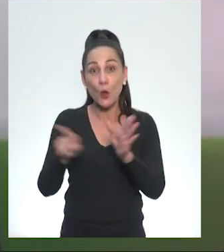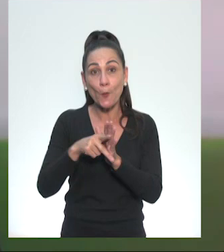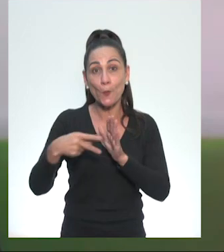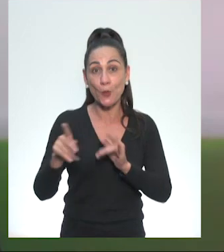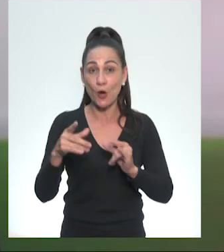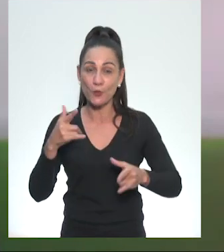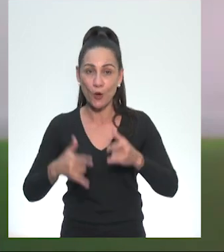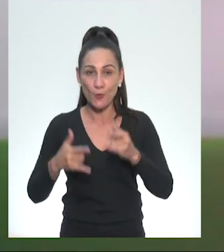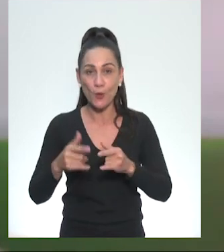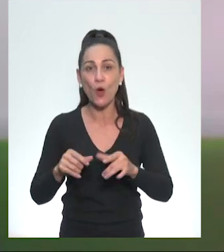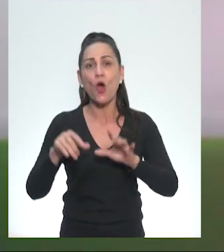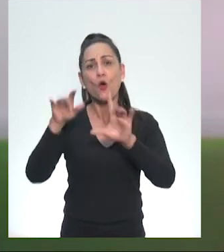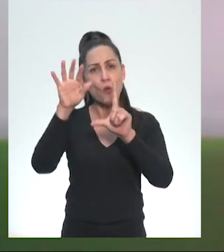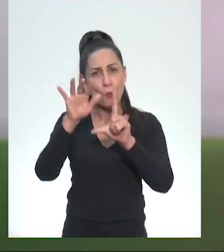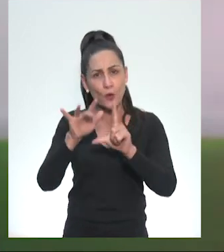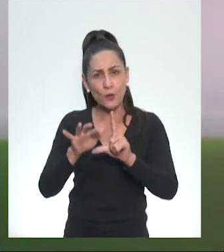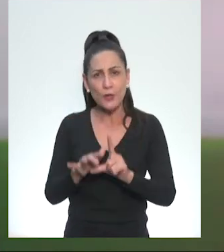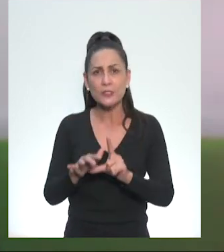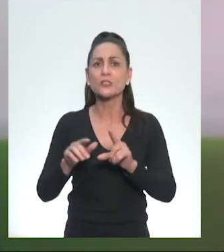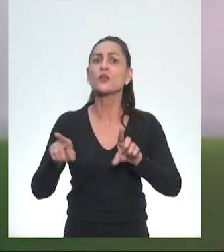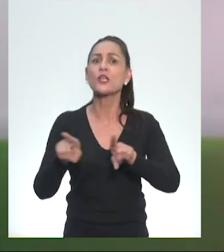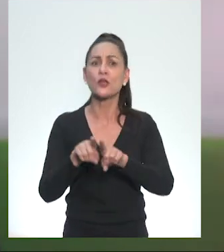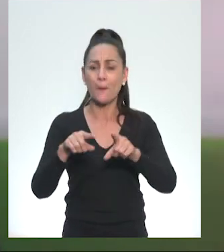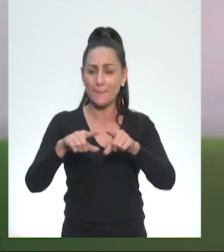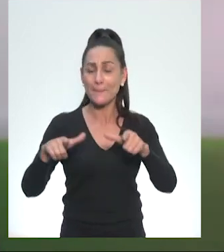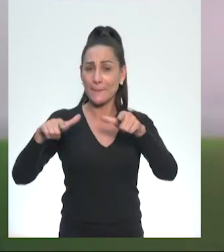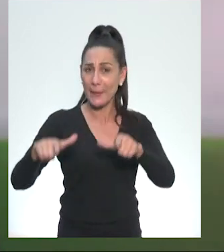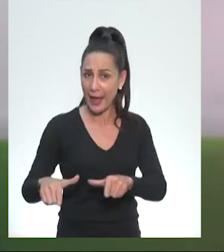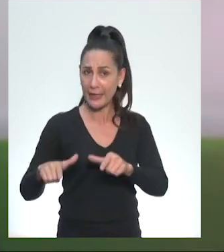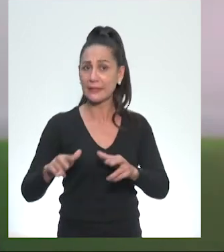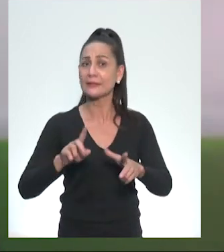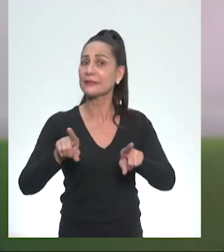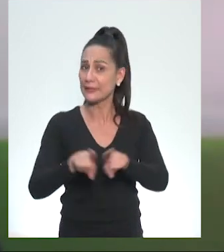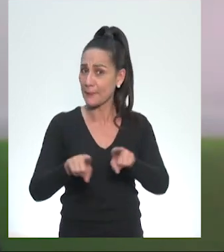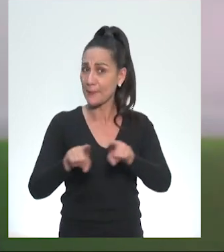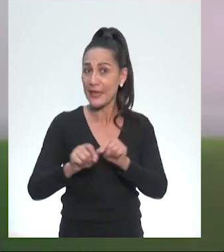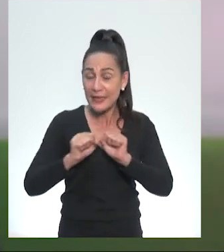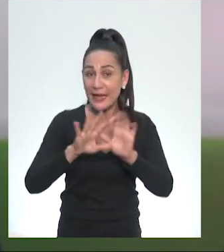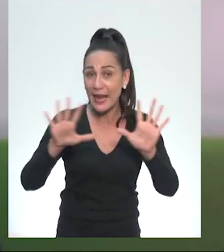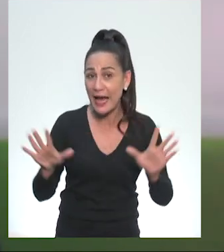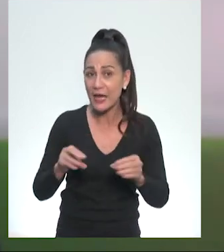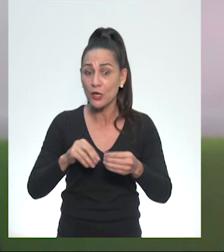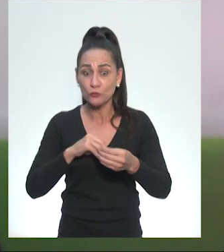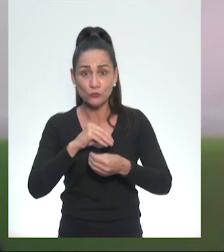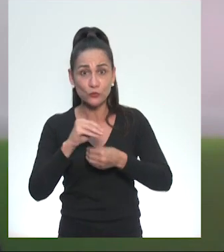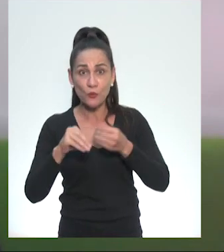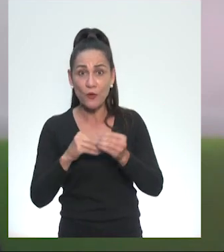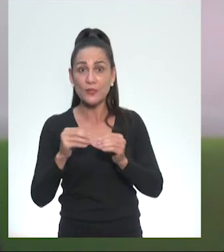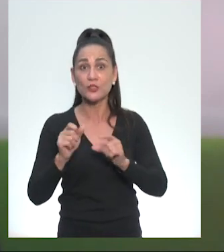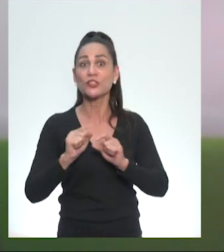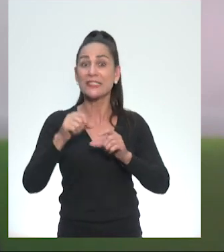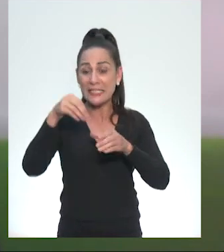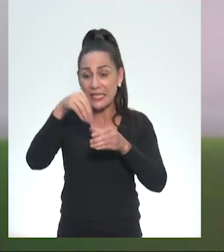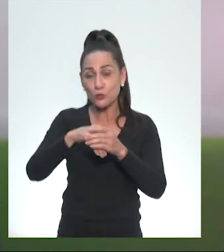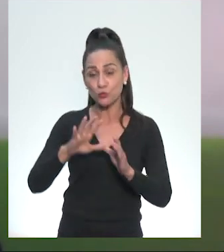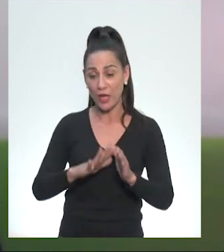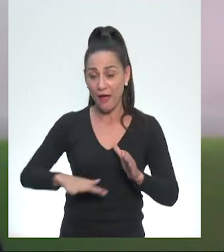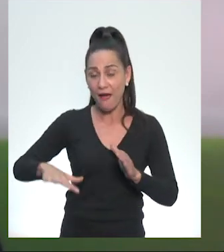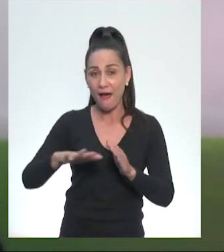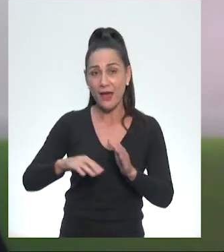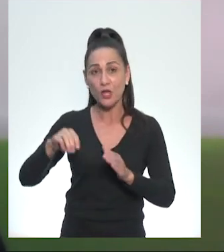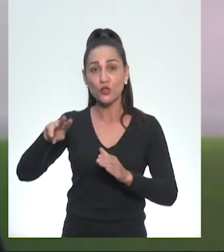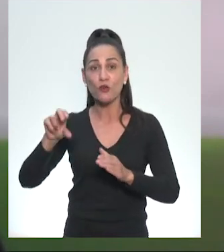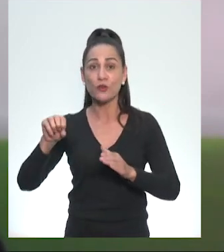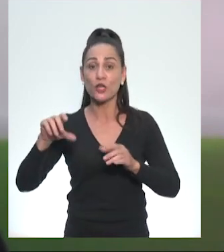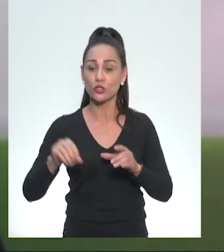com a programação, com placas como Arduino, com a Microbit, além de poder, claro, desvendar todo o mundo do Minecraft. E, por fim,